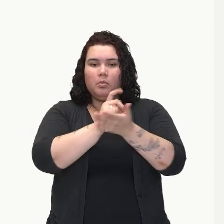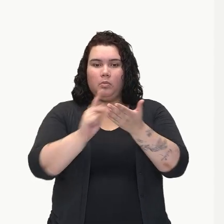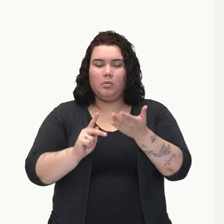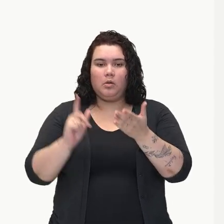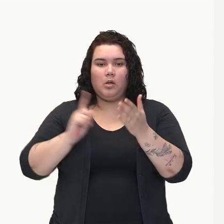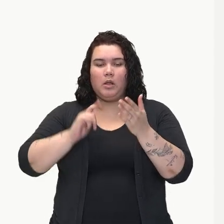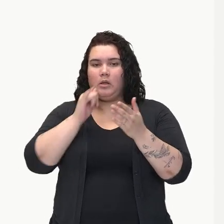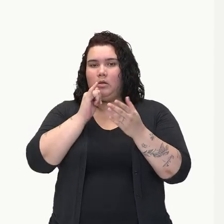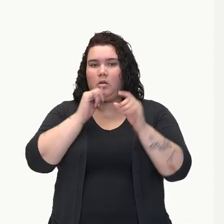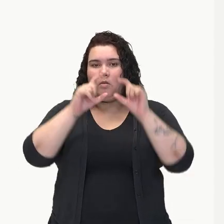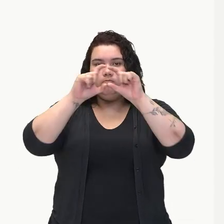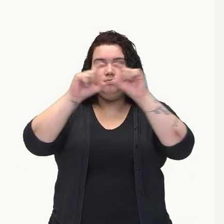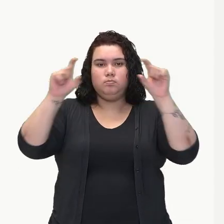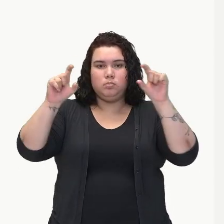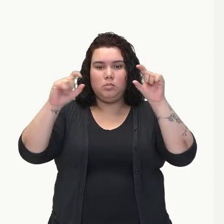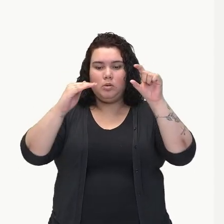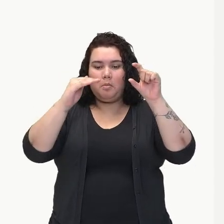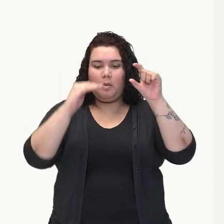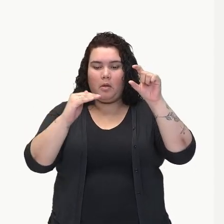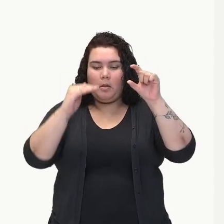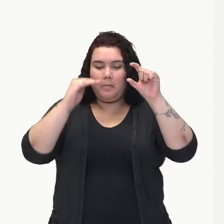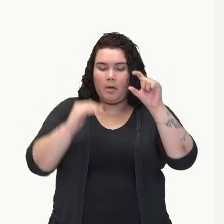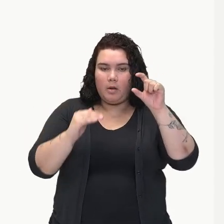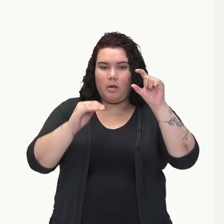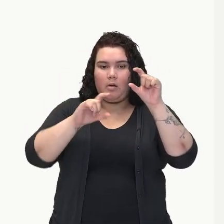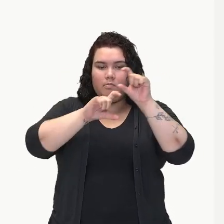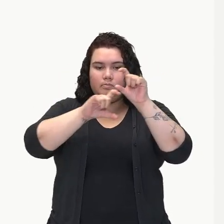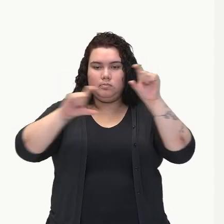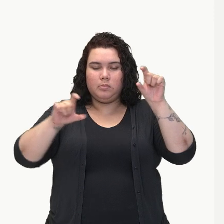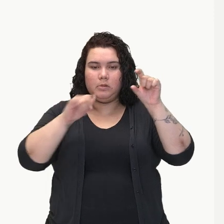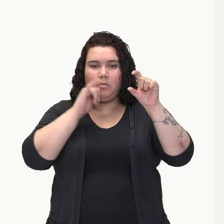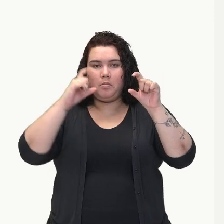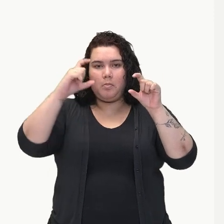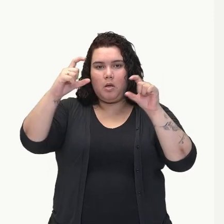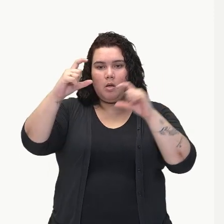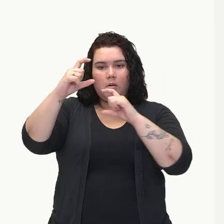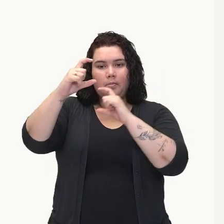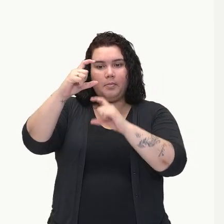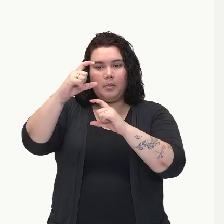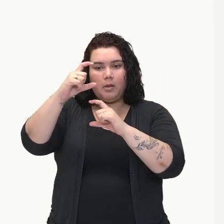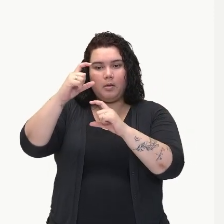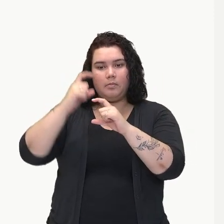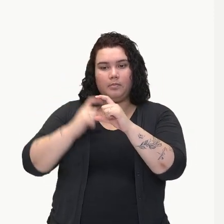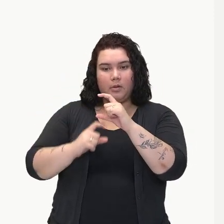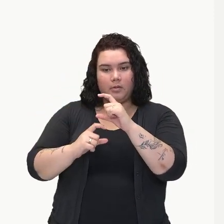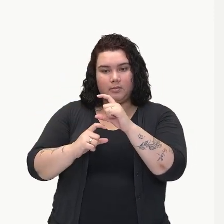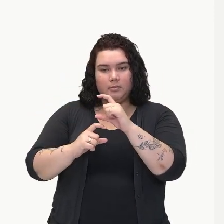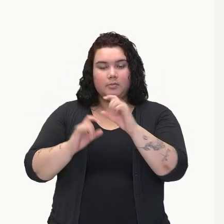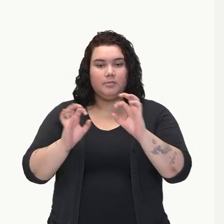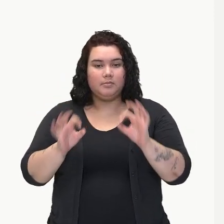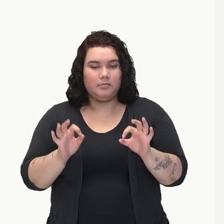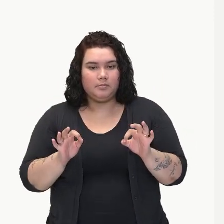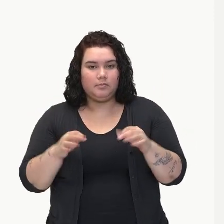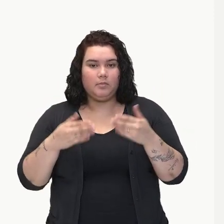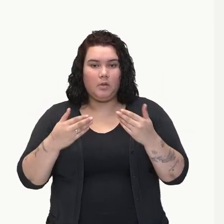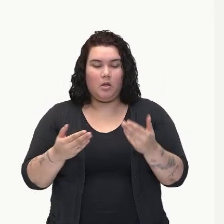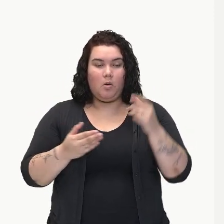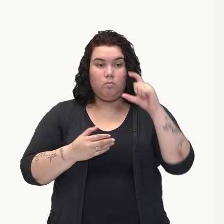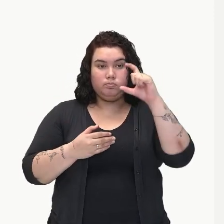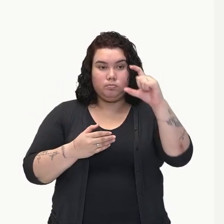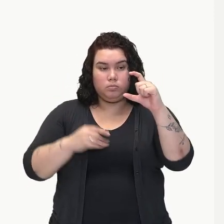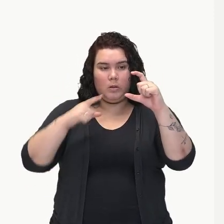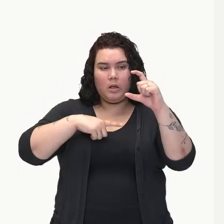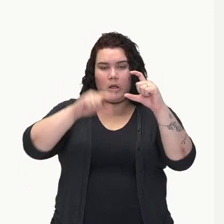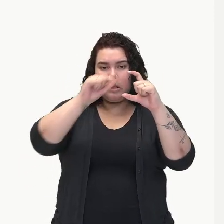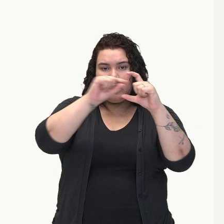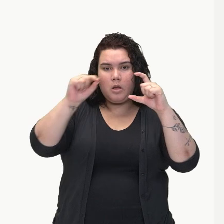espaço, às vezes, entre essas linhas. Isso aqui, cada um desses itens, eu vou chamar de verso, cada